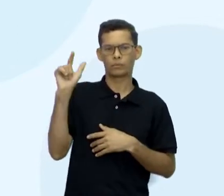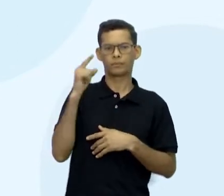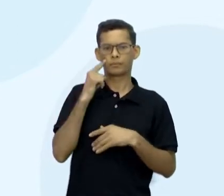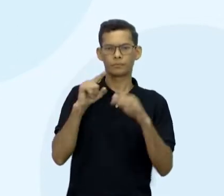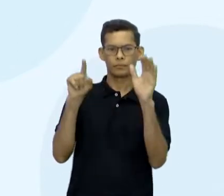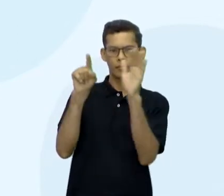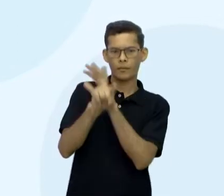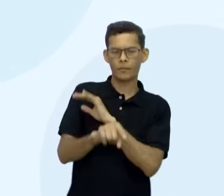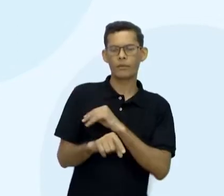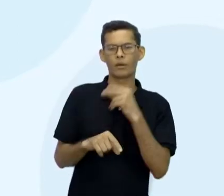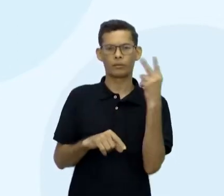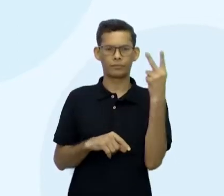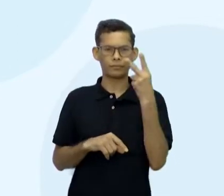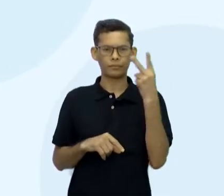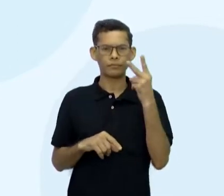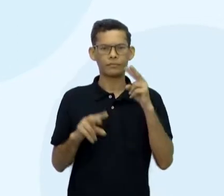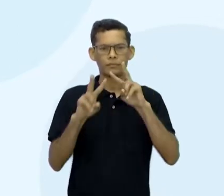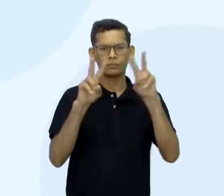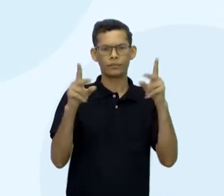2 está falando de